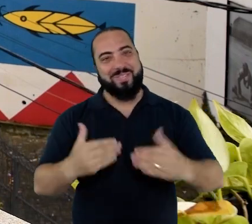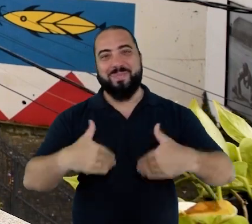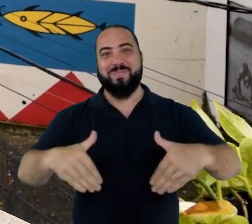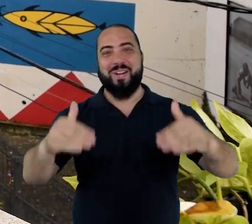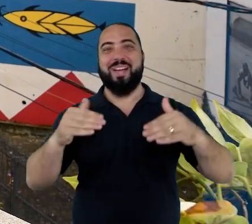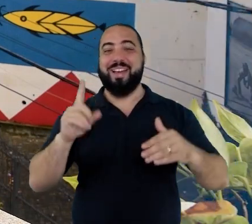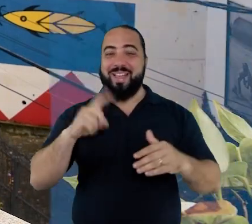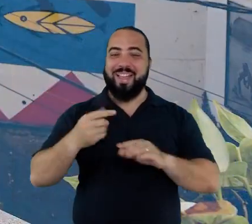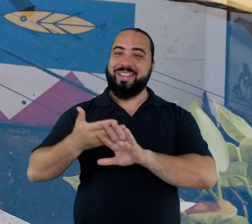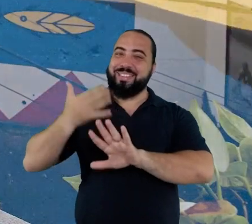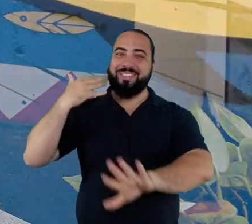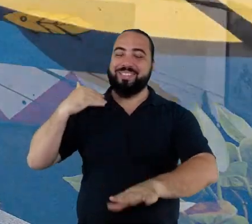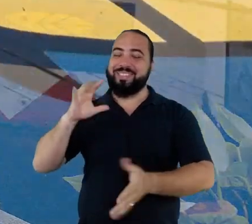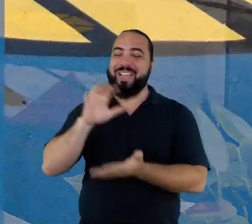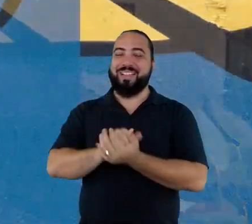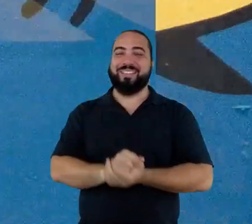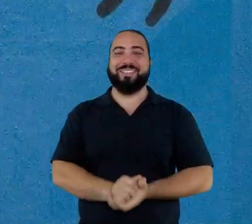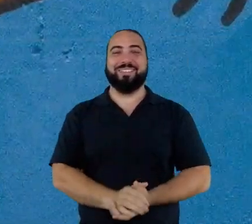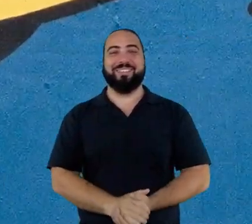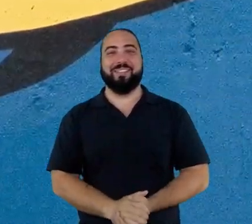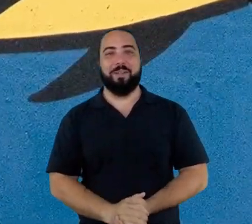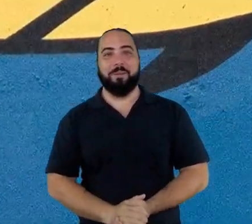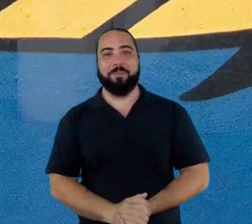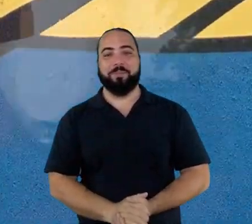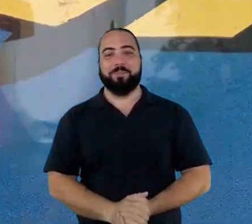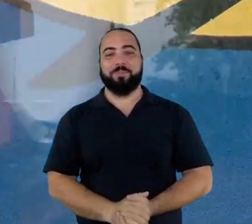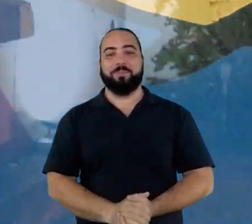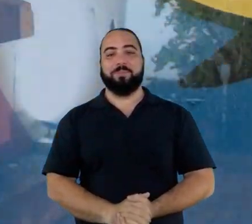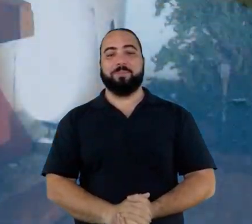embora, caminho ancestral da glória.